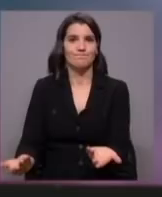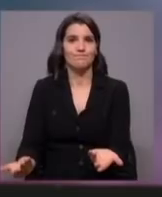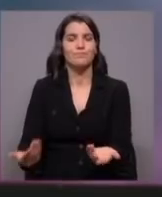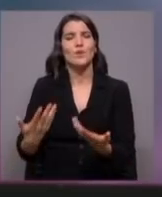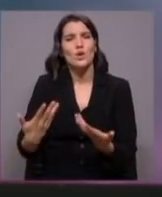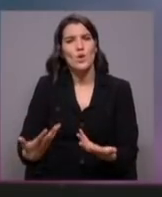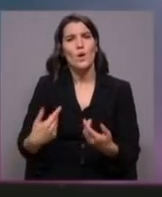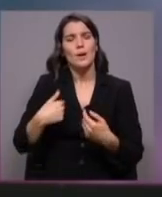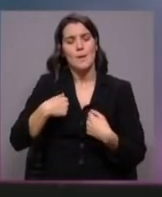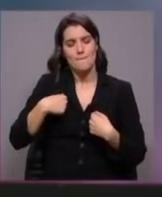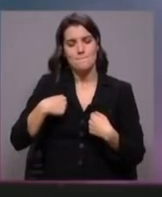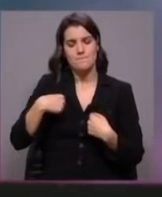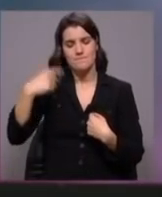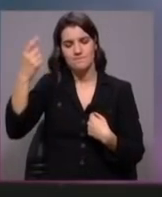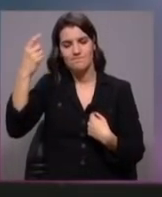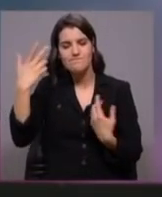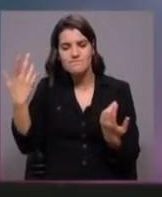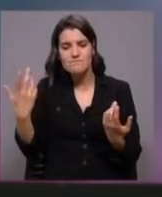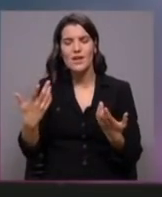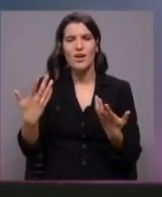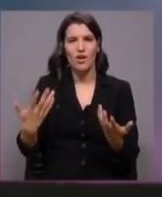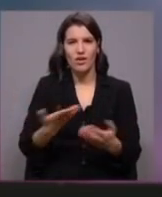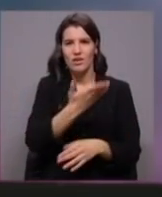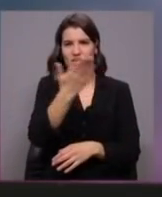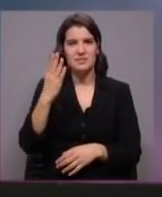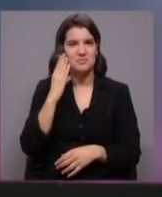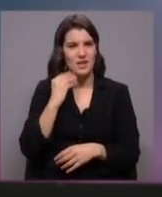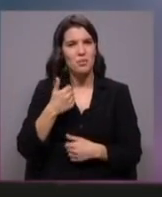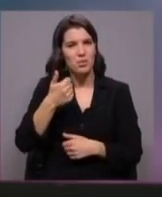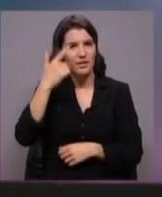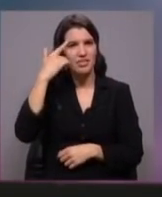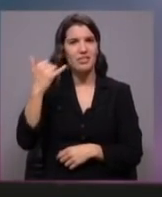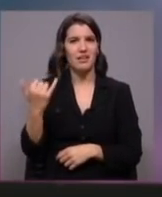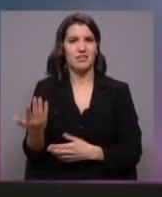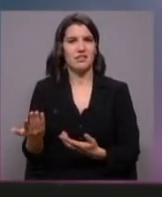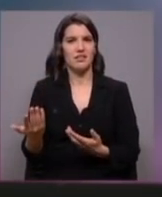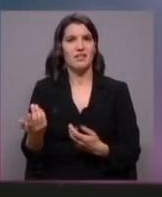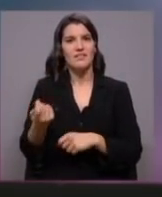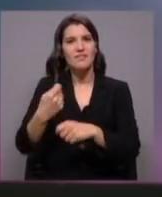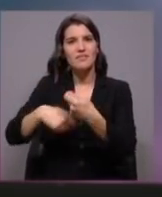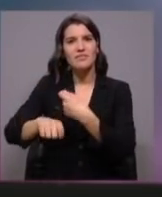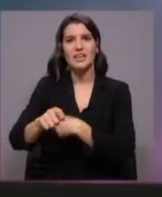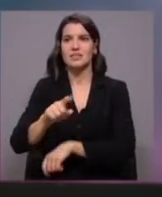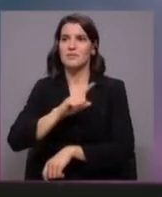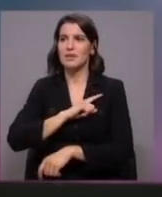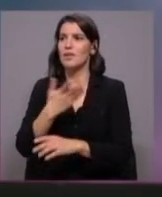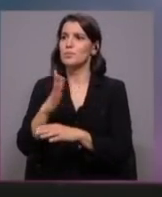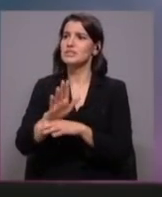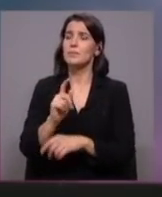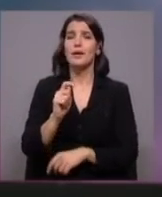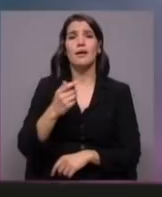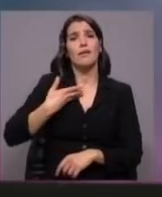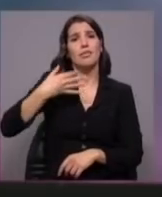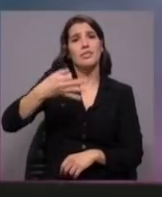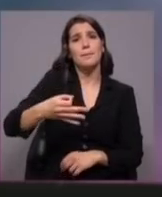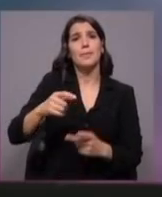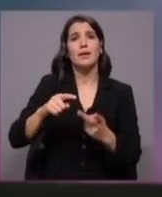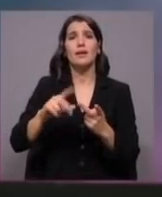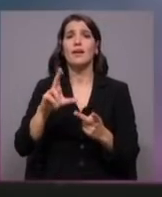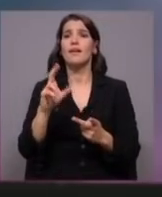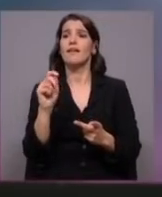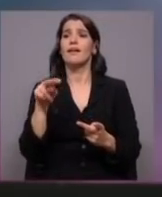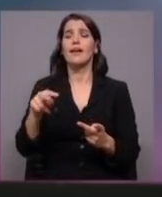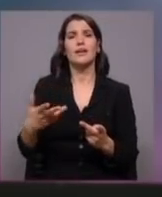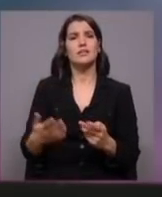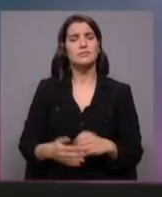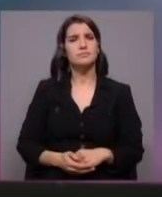pergunto-me se hoje alguém pode achar que foi uma boa ideia privatizar, por exemplo, a EDP e a REN. Sei lá, Tupa, não sei. A